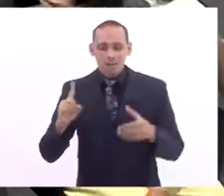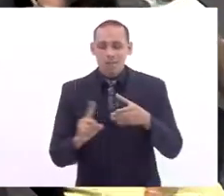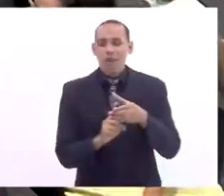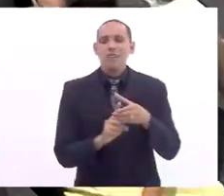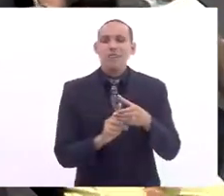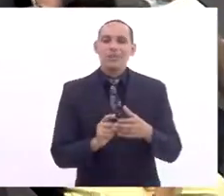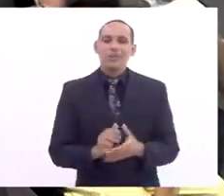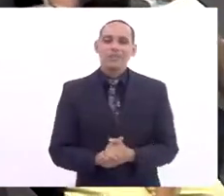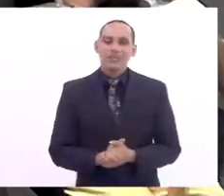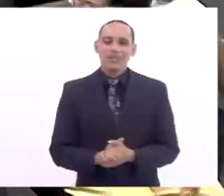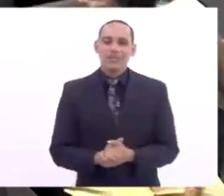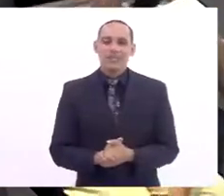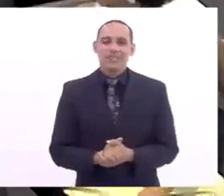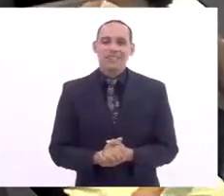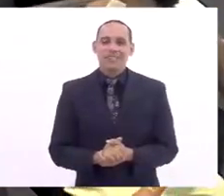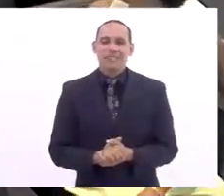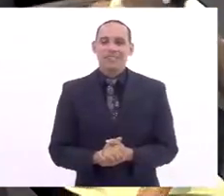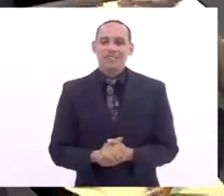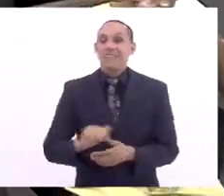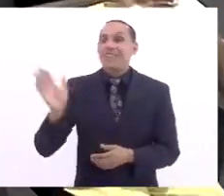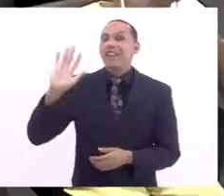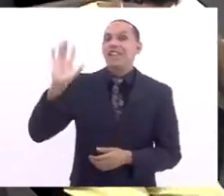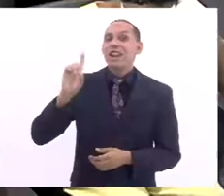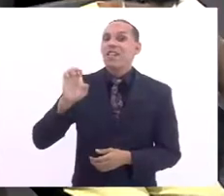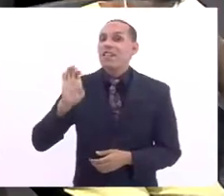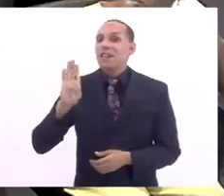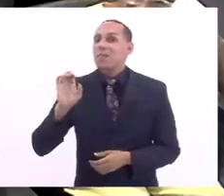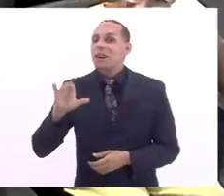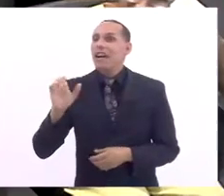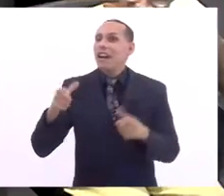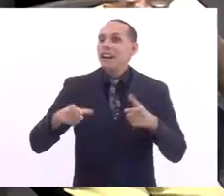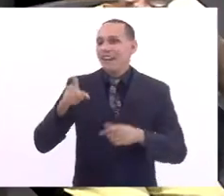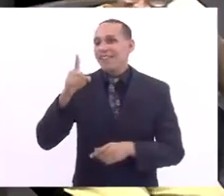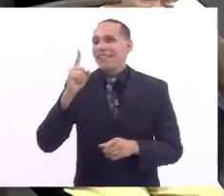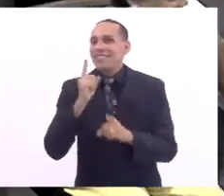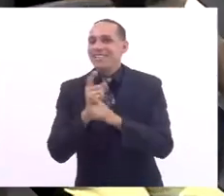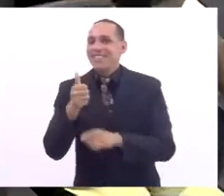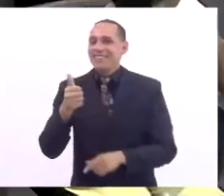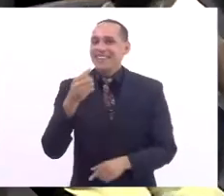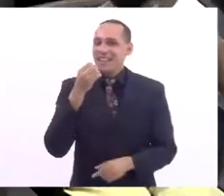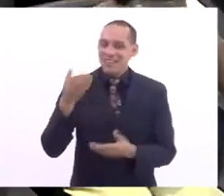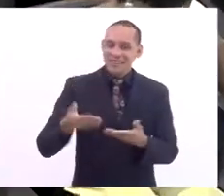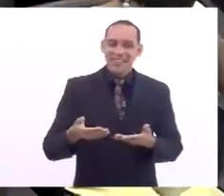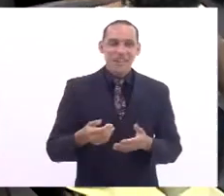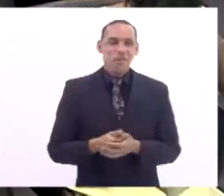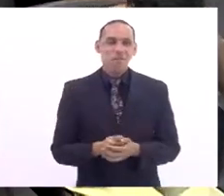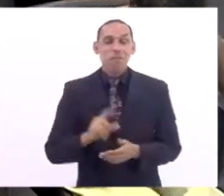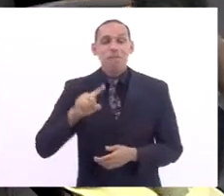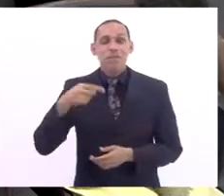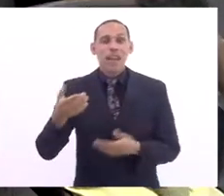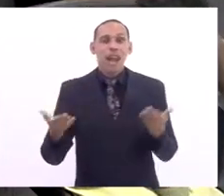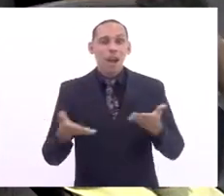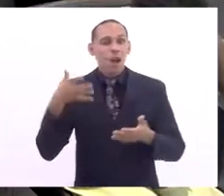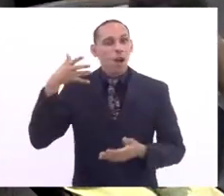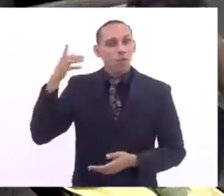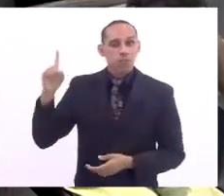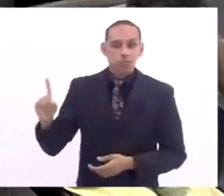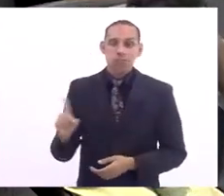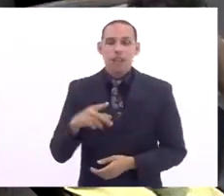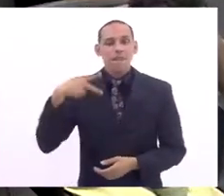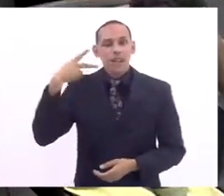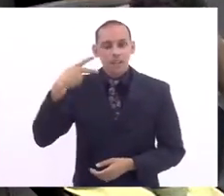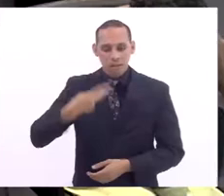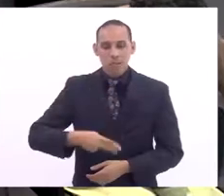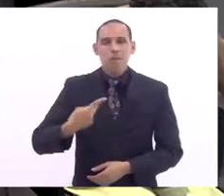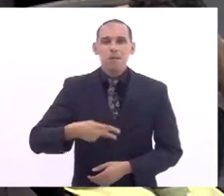Débora dá um tchau Débora cadê você Opa querida bem-vinda bom na sequência agora vamos ouvir o nosso Vereador